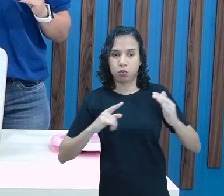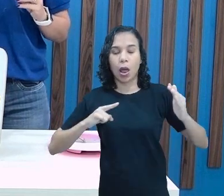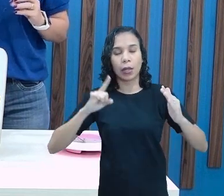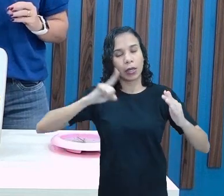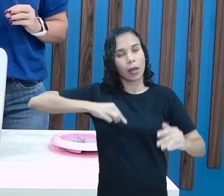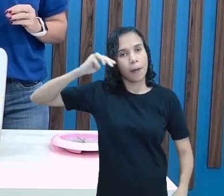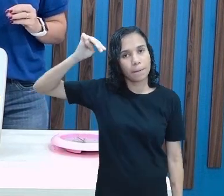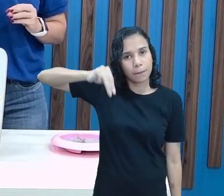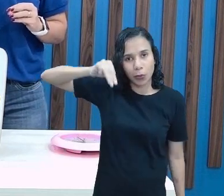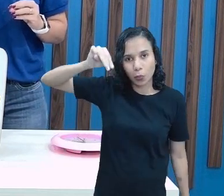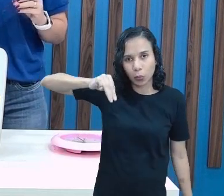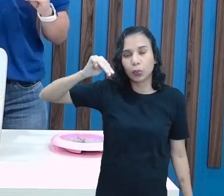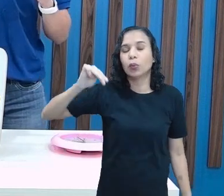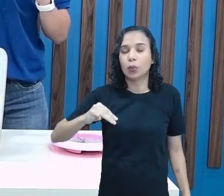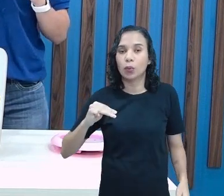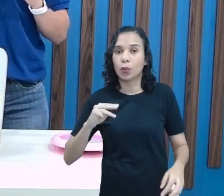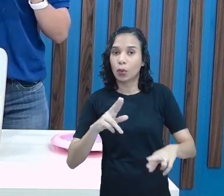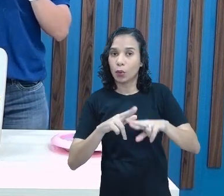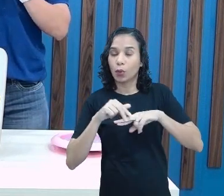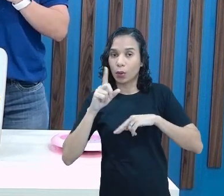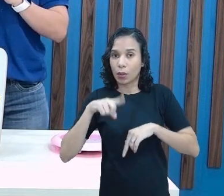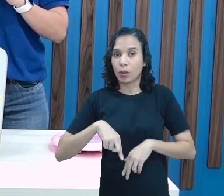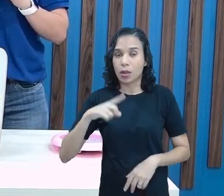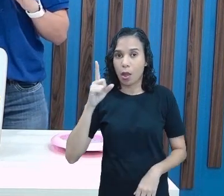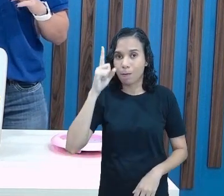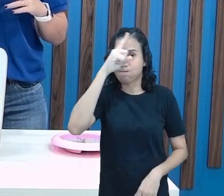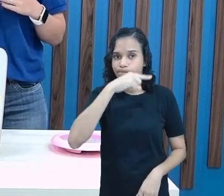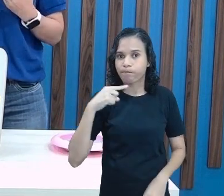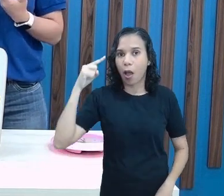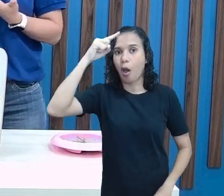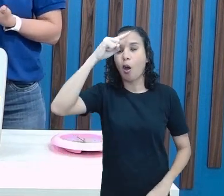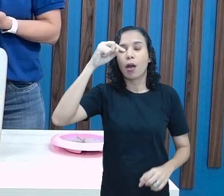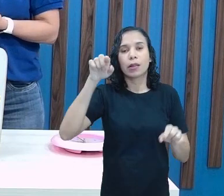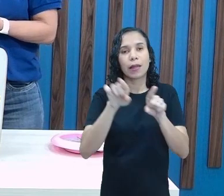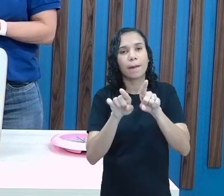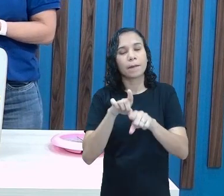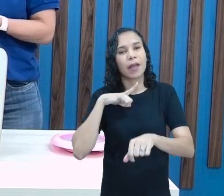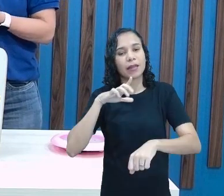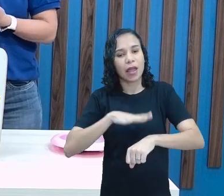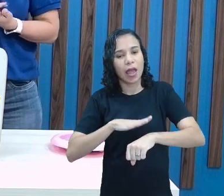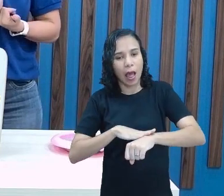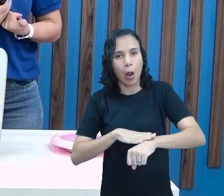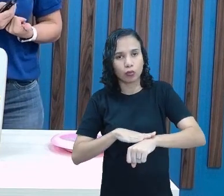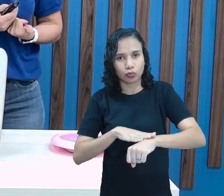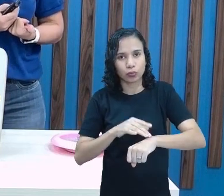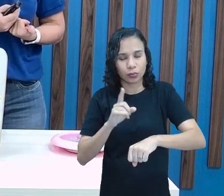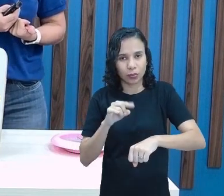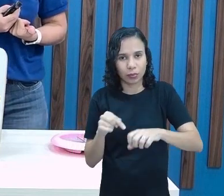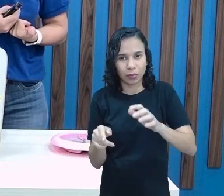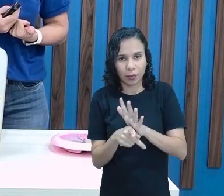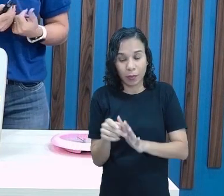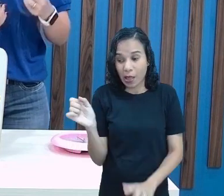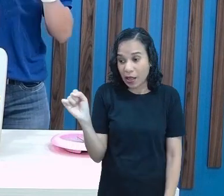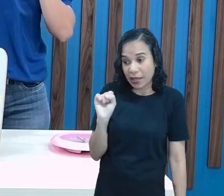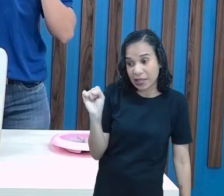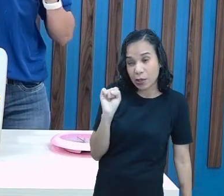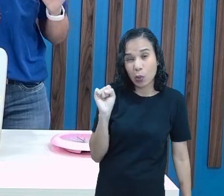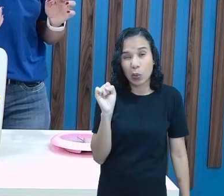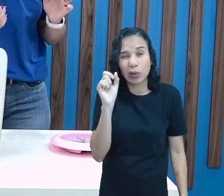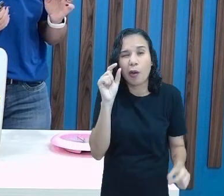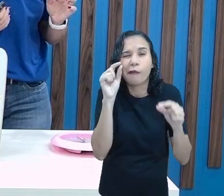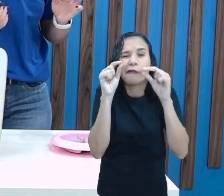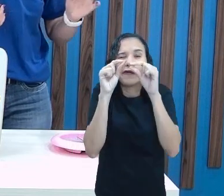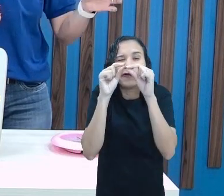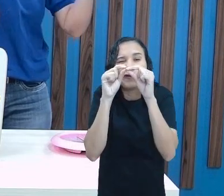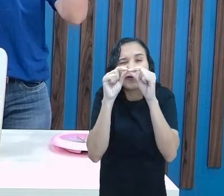dos minutos, que é o maior. E existe também relógios analógicos que vem com o ponteiro do segundo, que é aquele bem